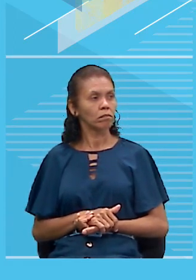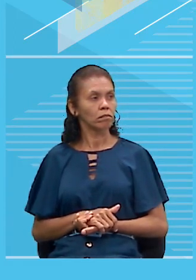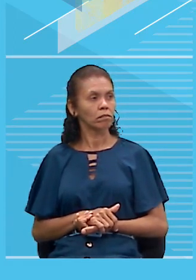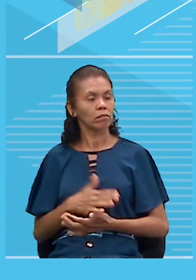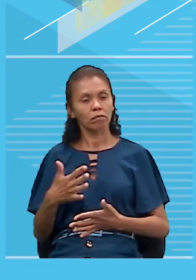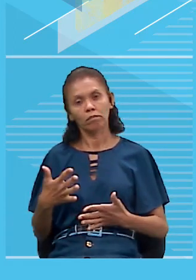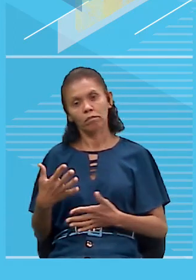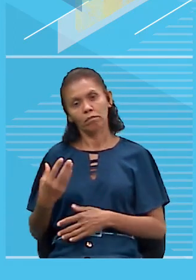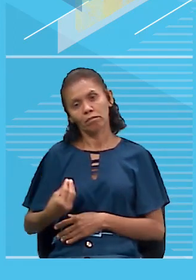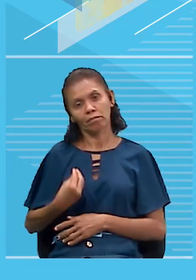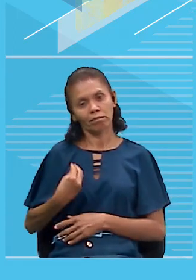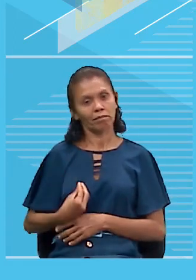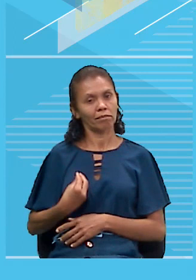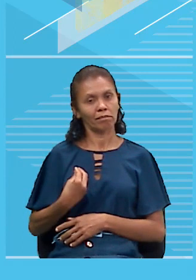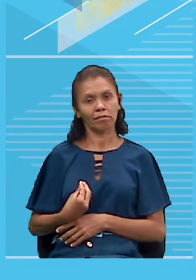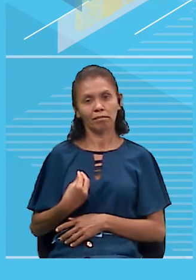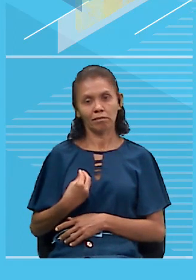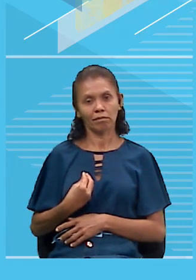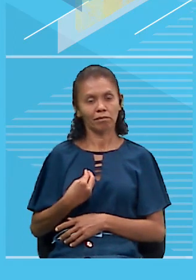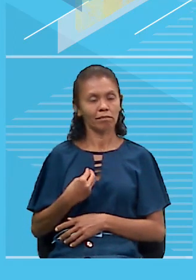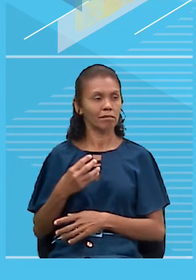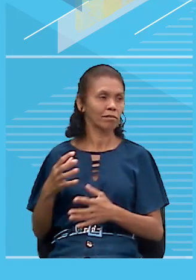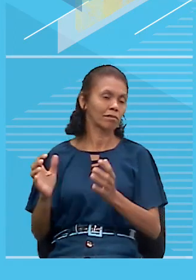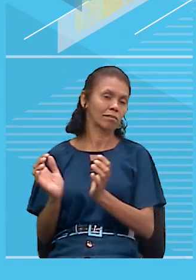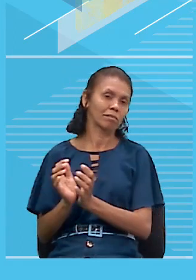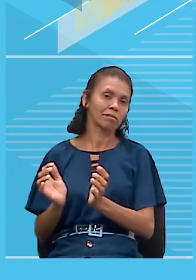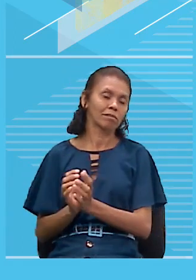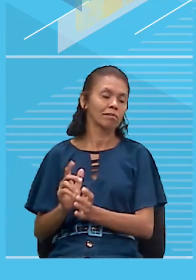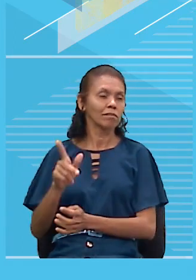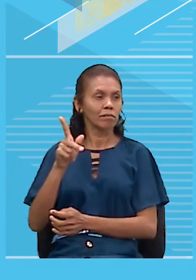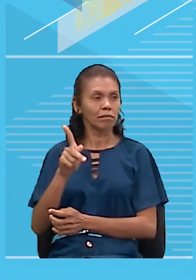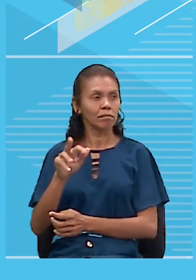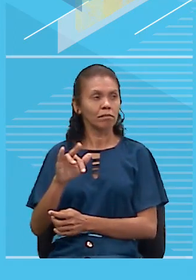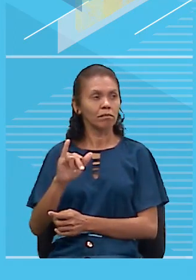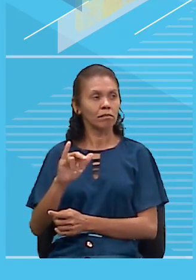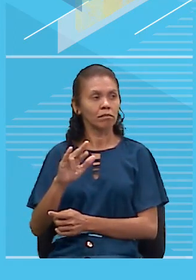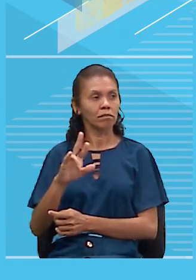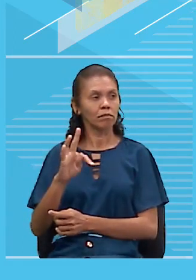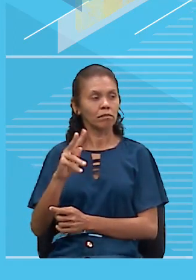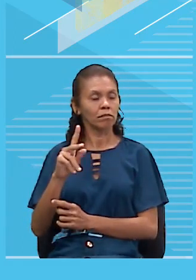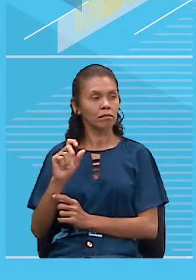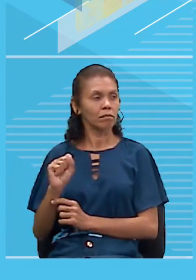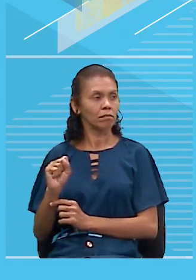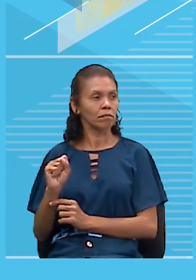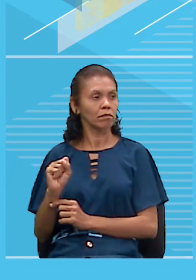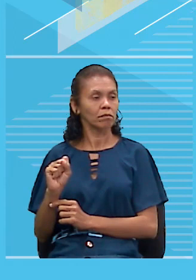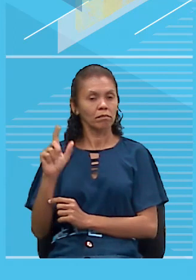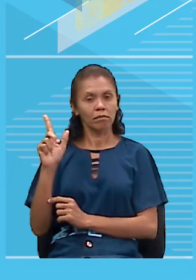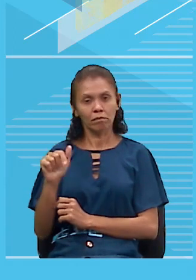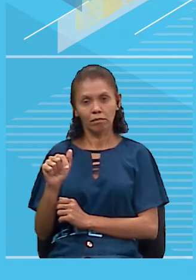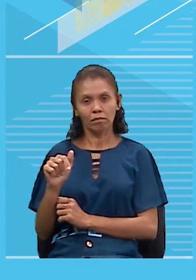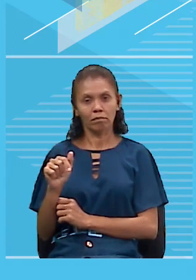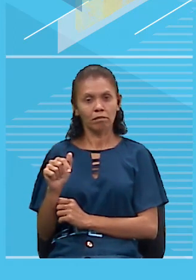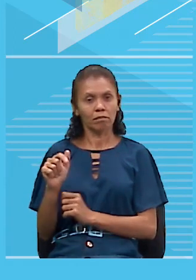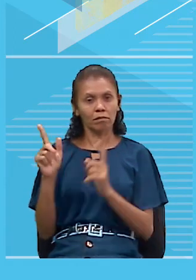que a vida dos piratas nessa molezinha não é Não nessa molezinha não mas infelizmente já fizeram muitas atrocidades